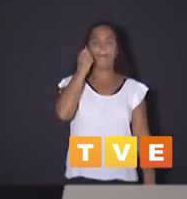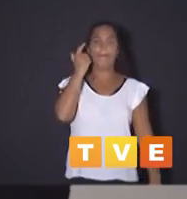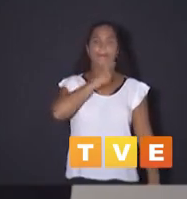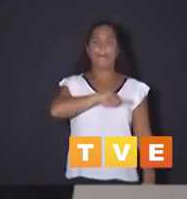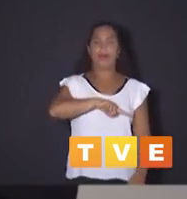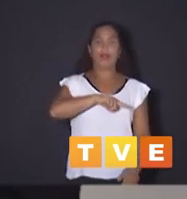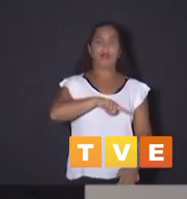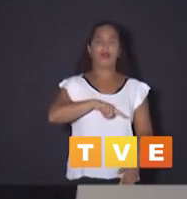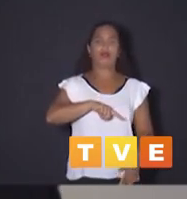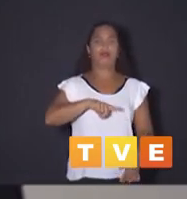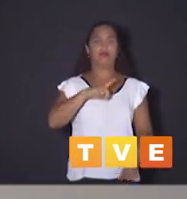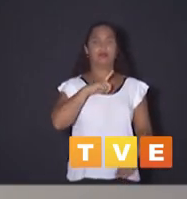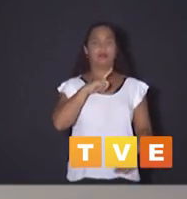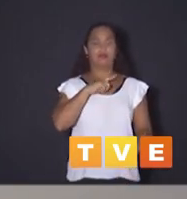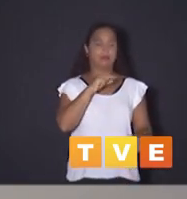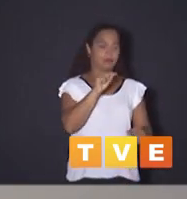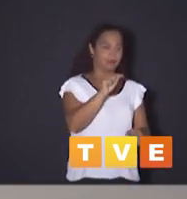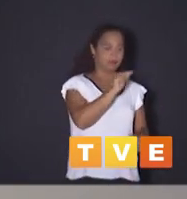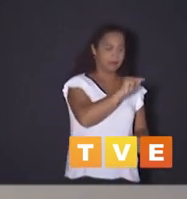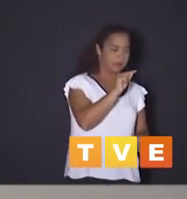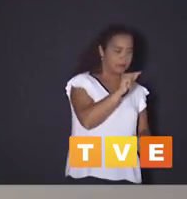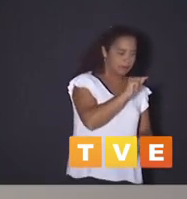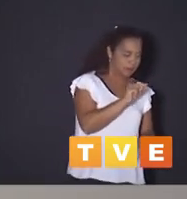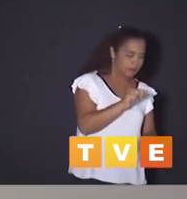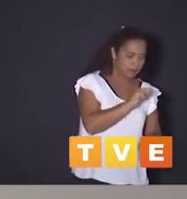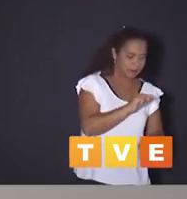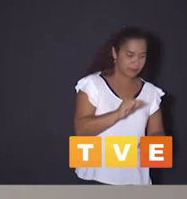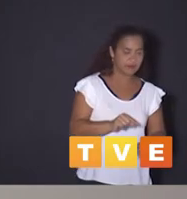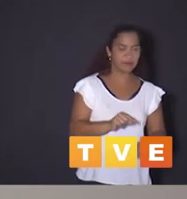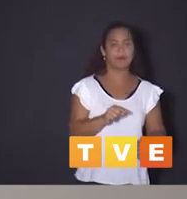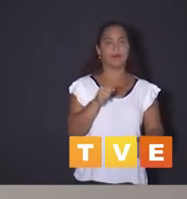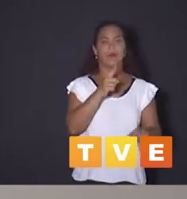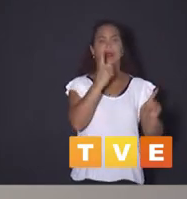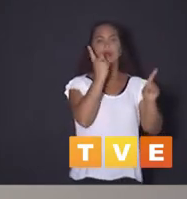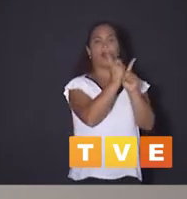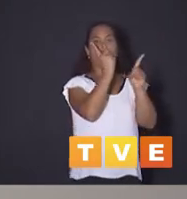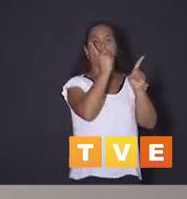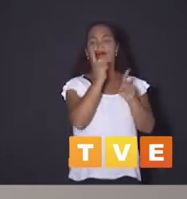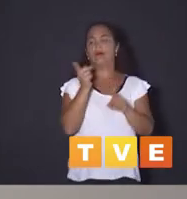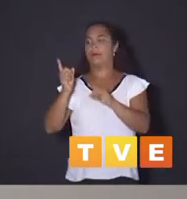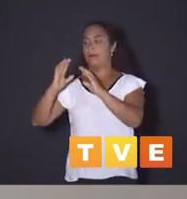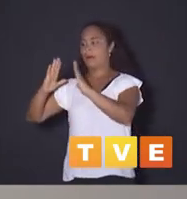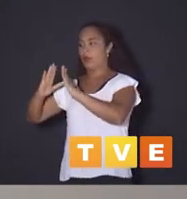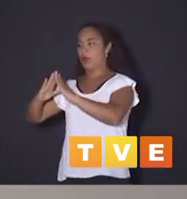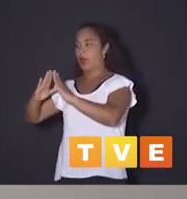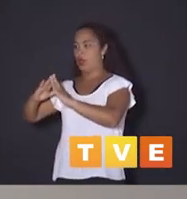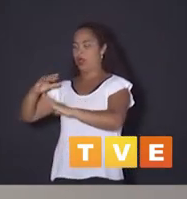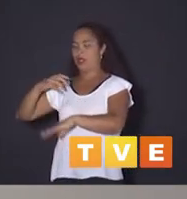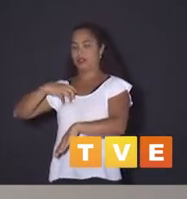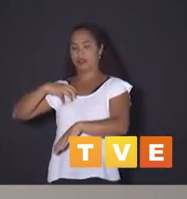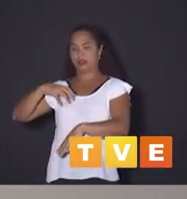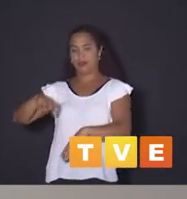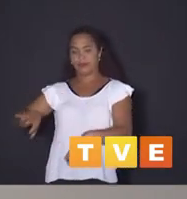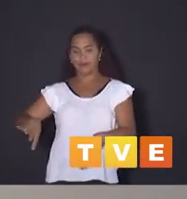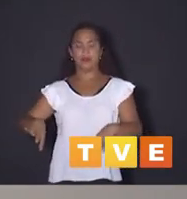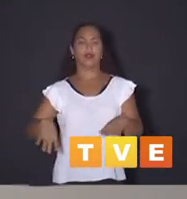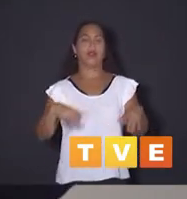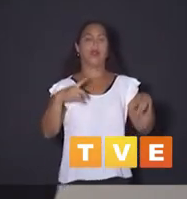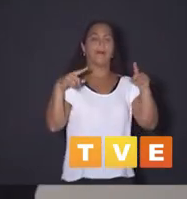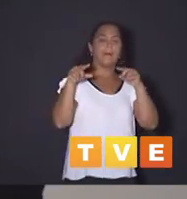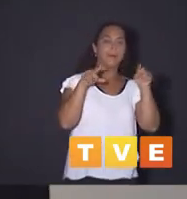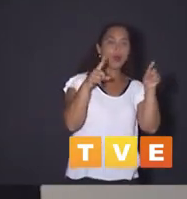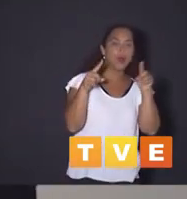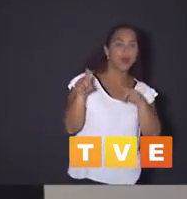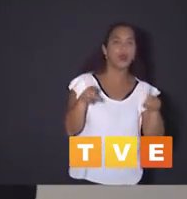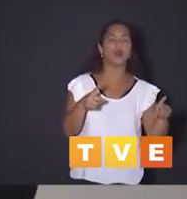algoritmos que já descobrem que você mora em salvador que você tem interesse em tais e tais tipos de música